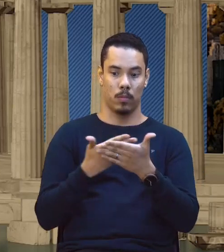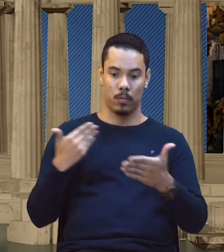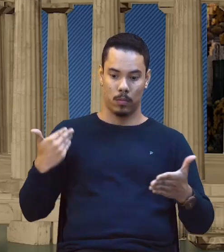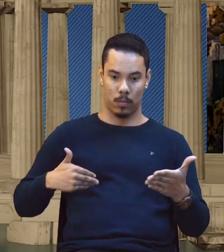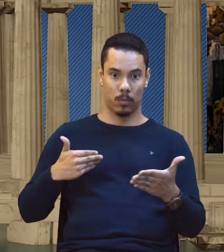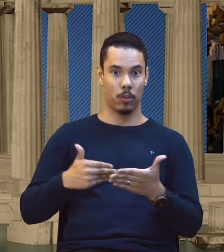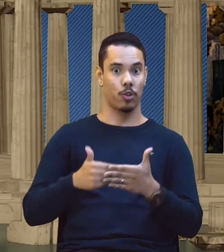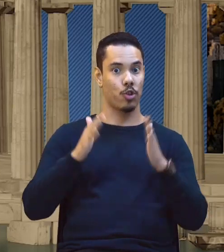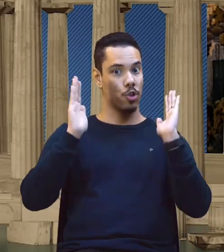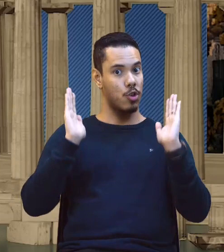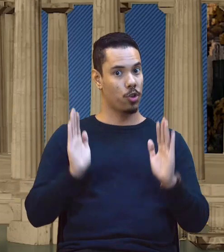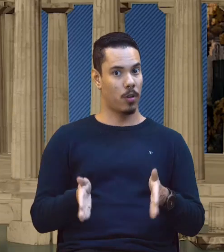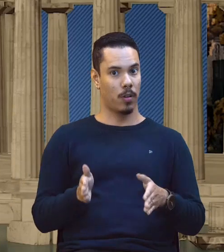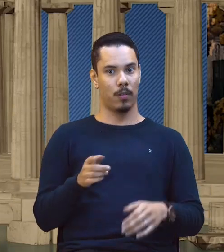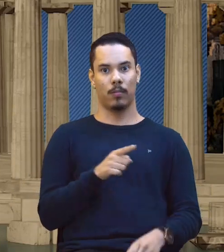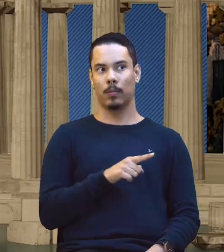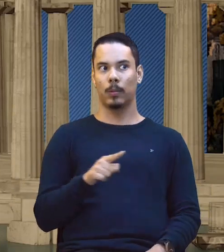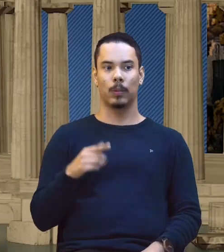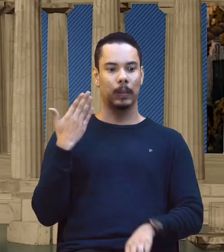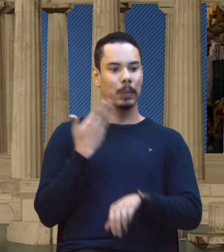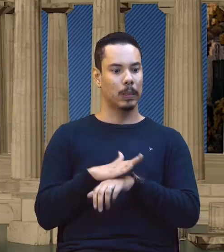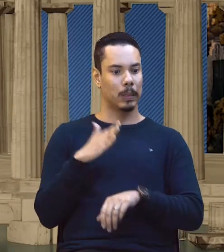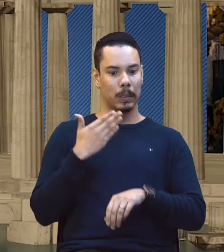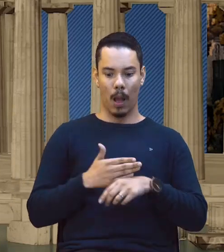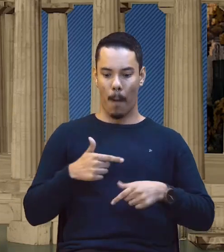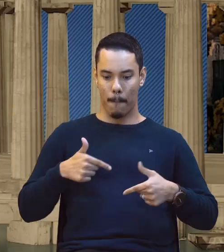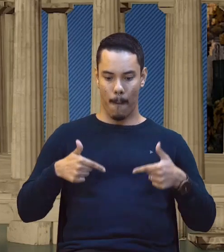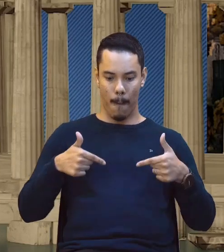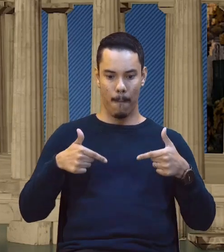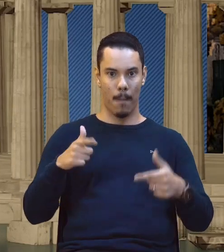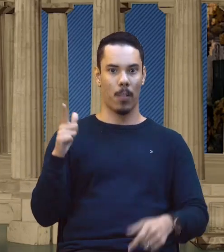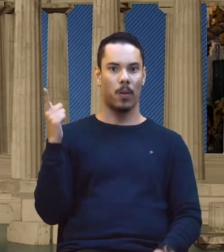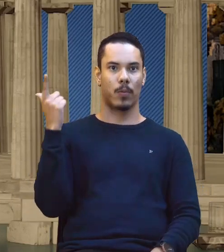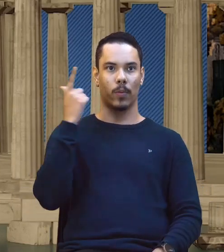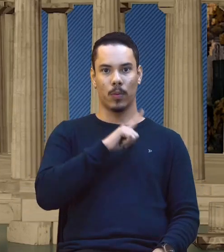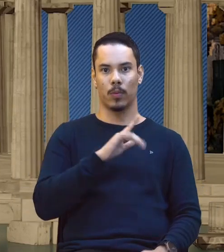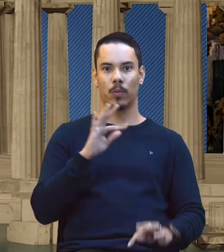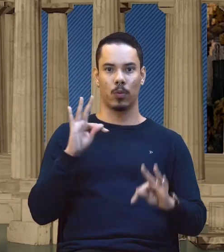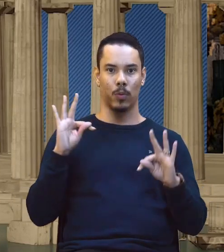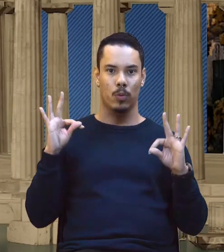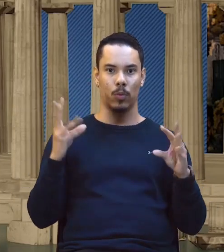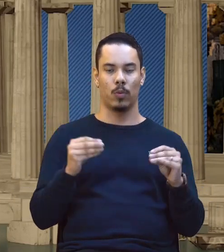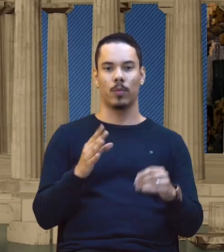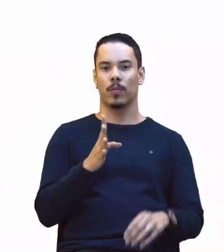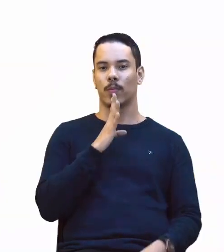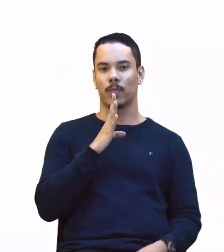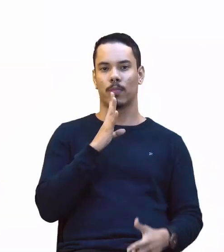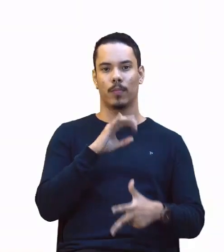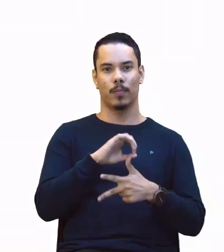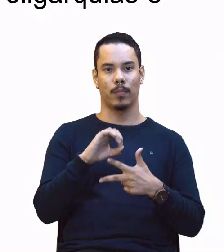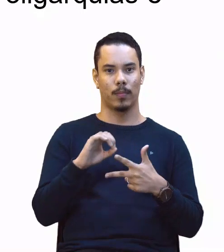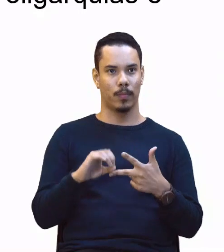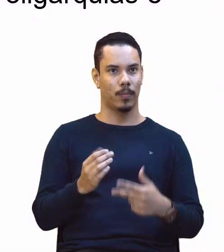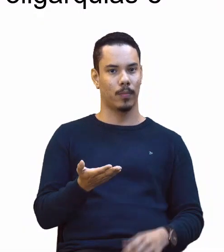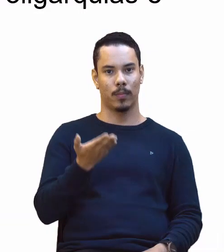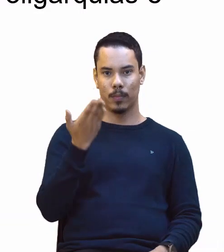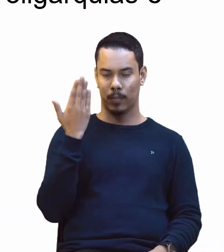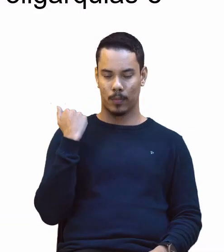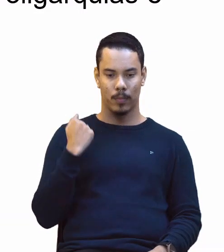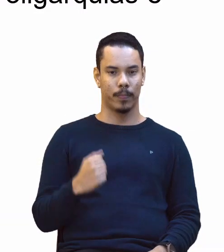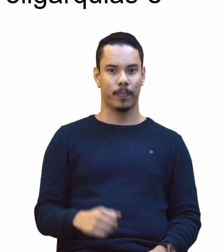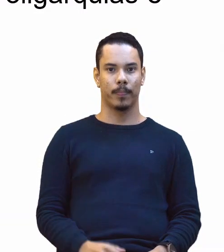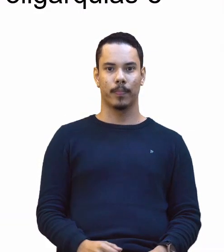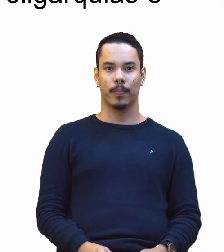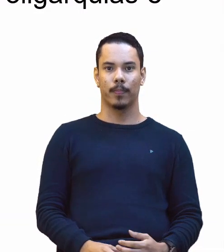gente, para você já ir conhecendo toda a estrutura do Enem. Vamos lá então para a questão Se Liga no